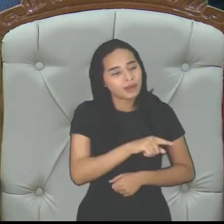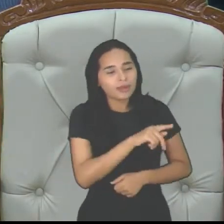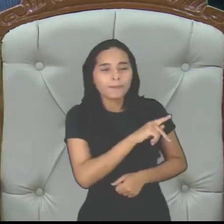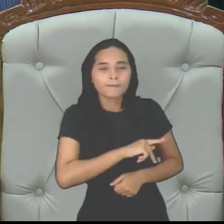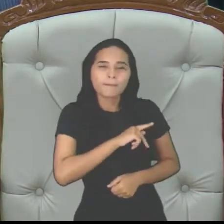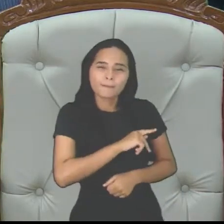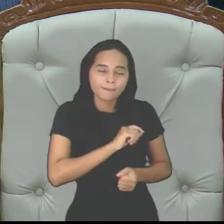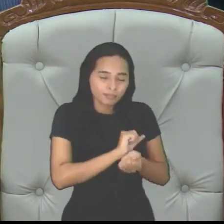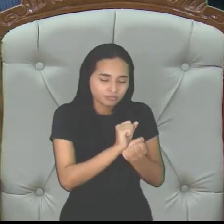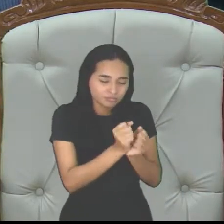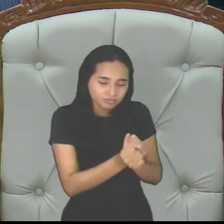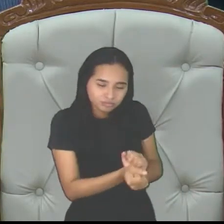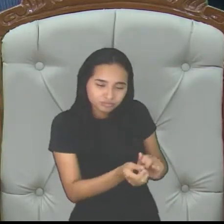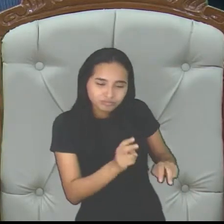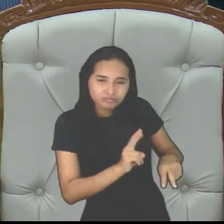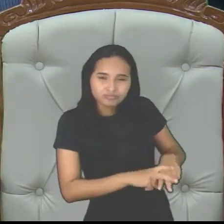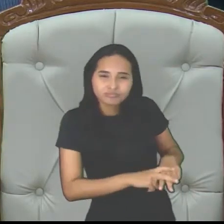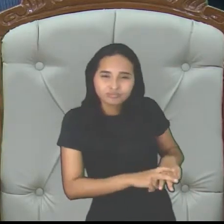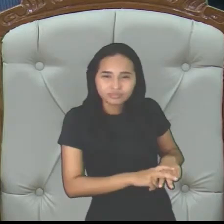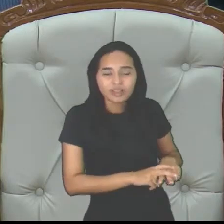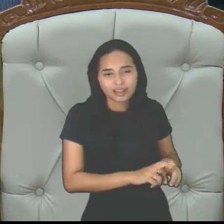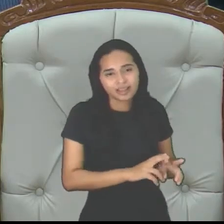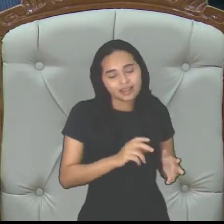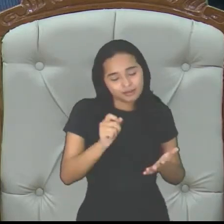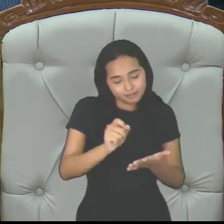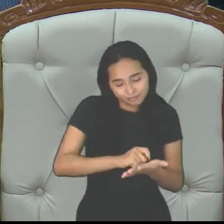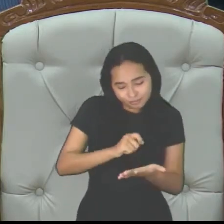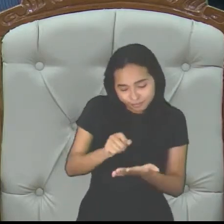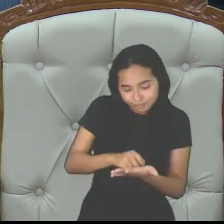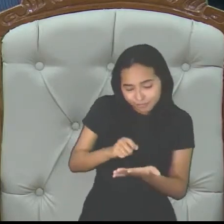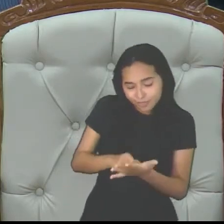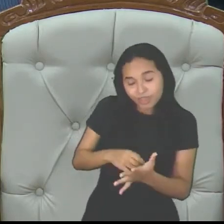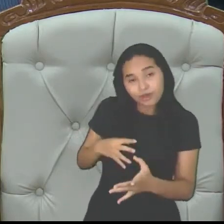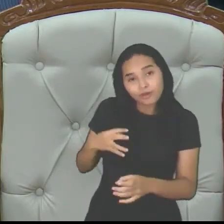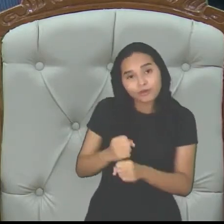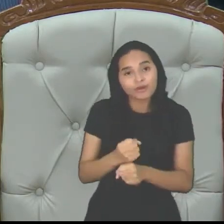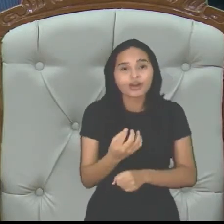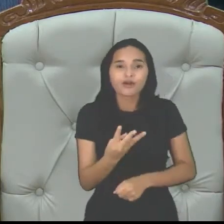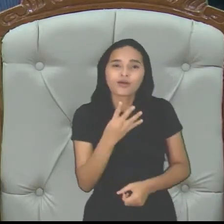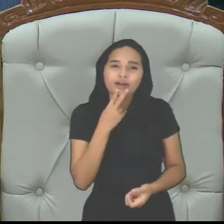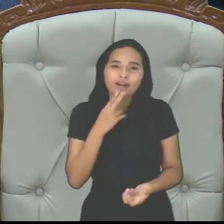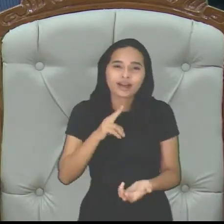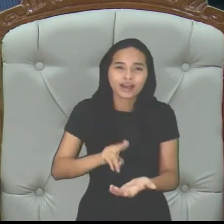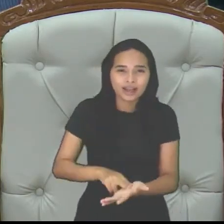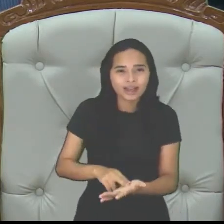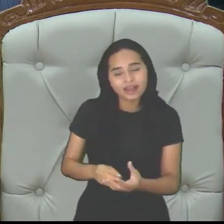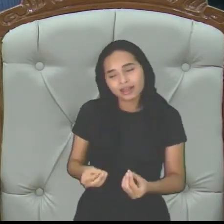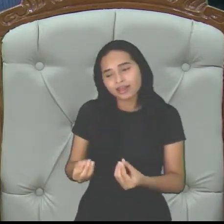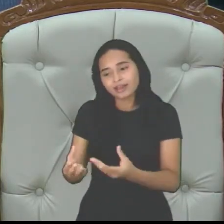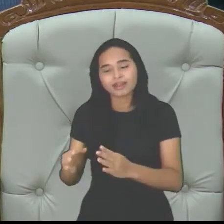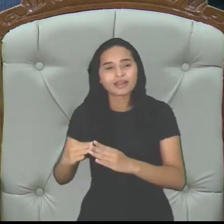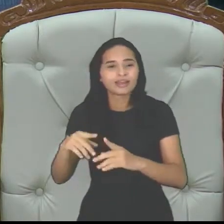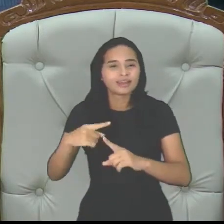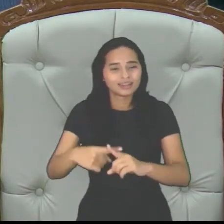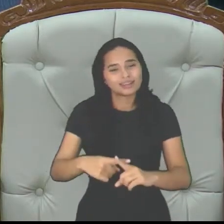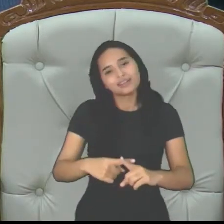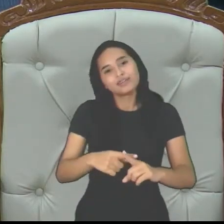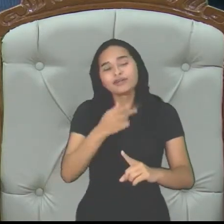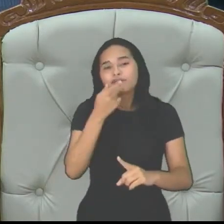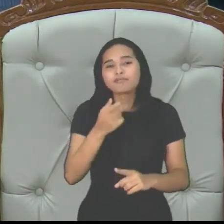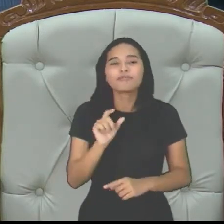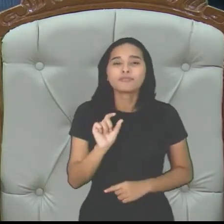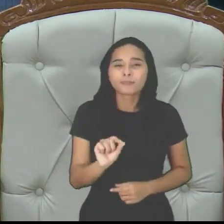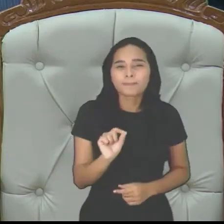domiciliar e ele escreve 4 cartas endereçadas à igreja, e ele vai falar que